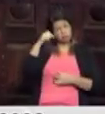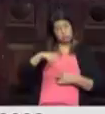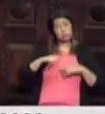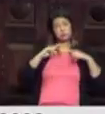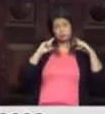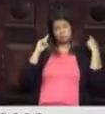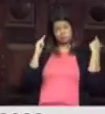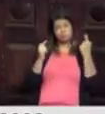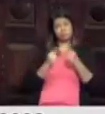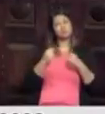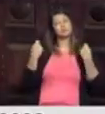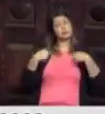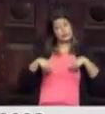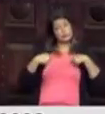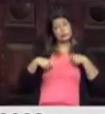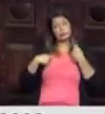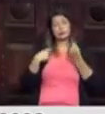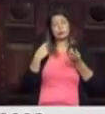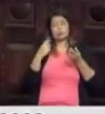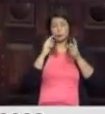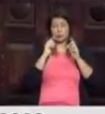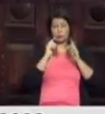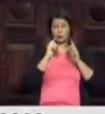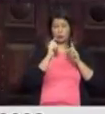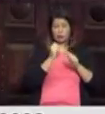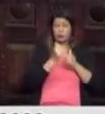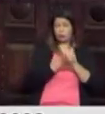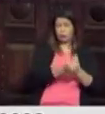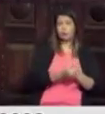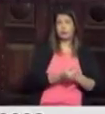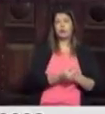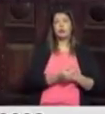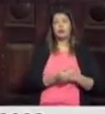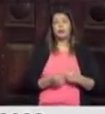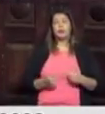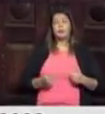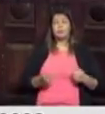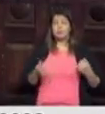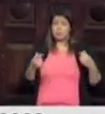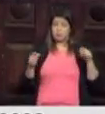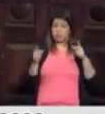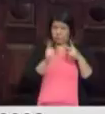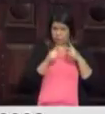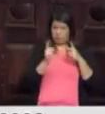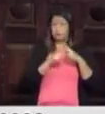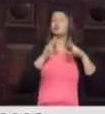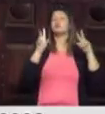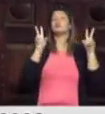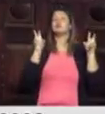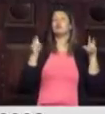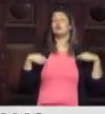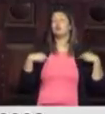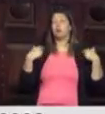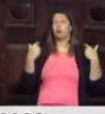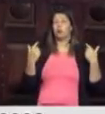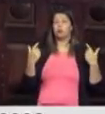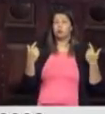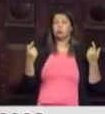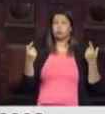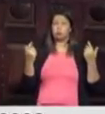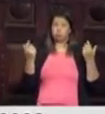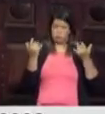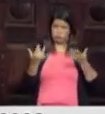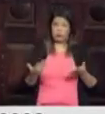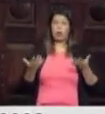Legislativa temos o dever de acompanhar. Outro tema que eu gostaria de trazer à discussão, é um tema que eu julgo central